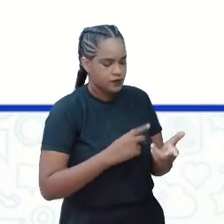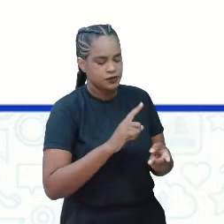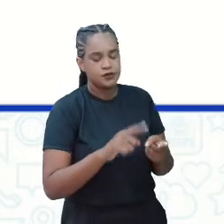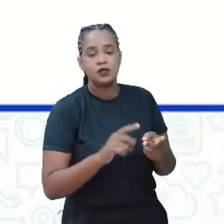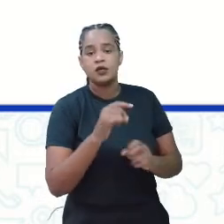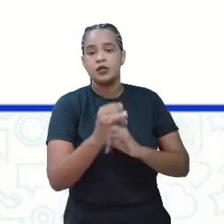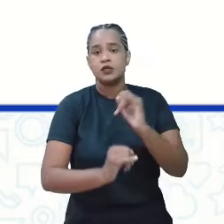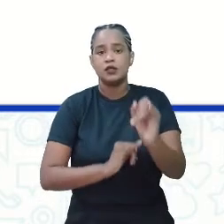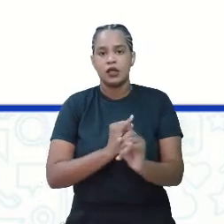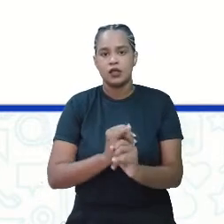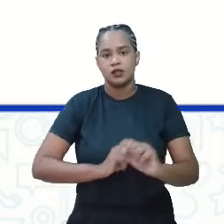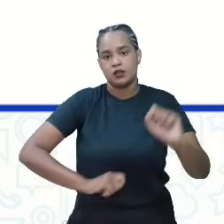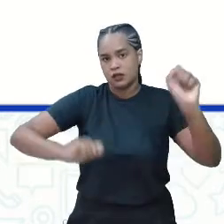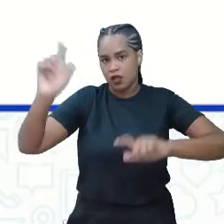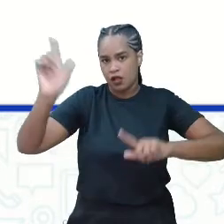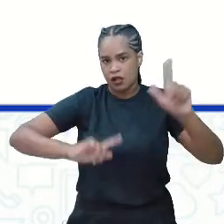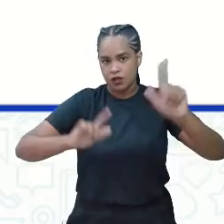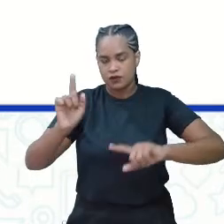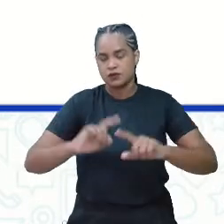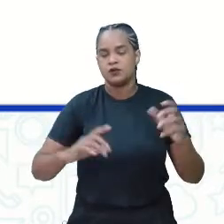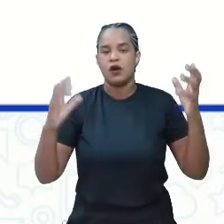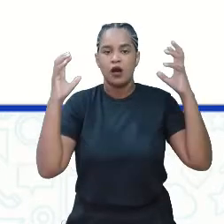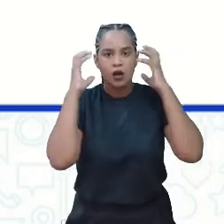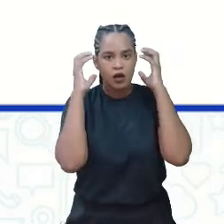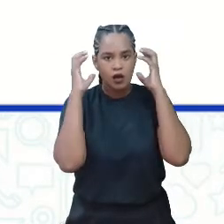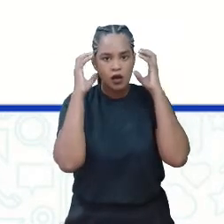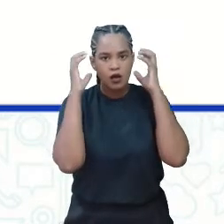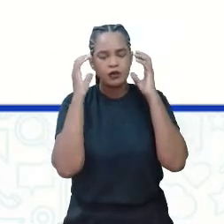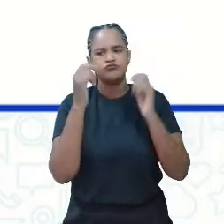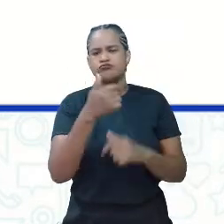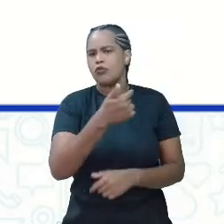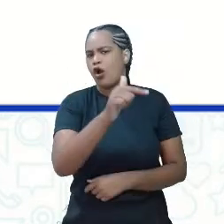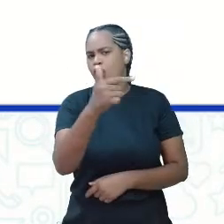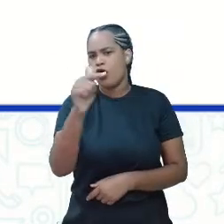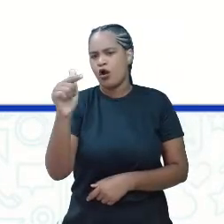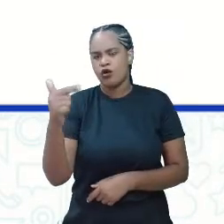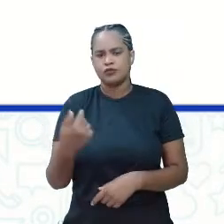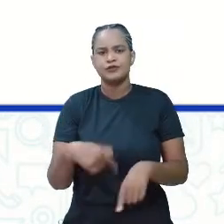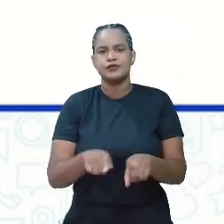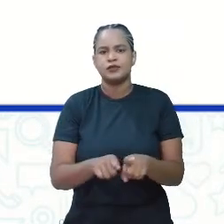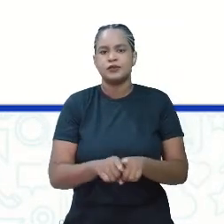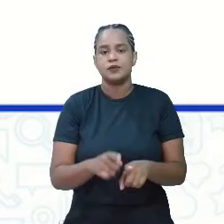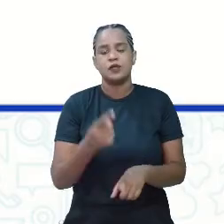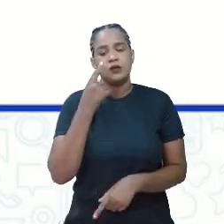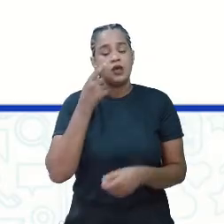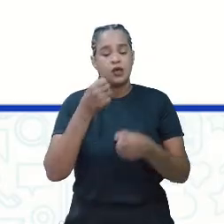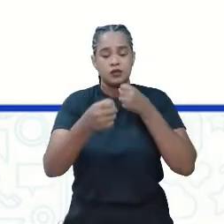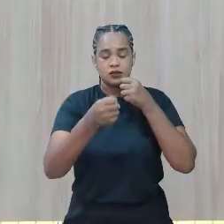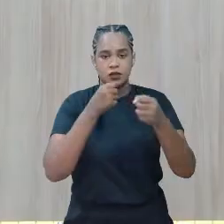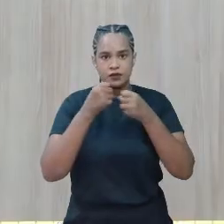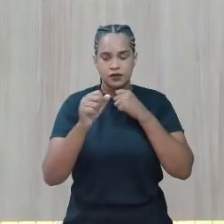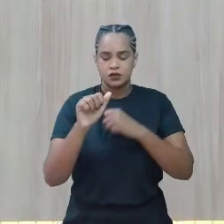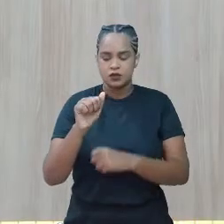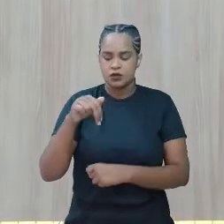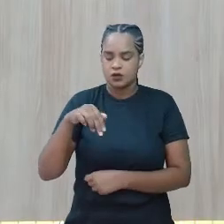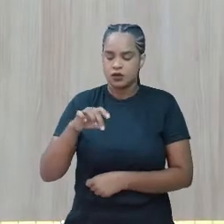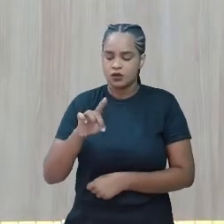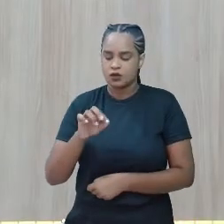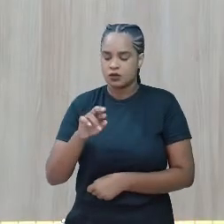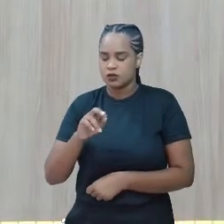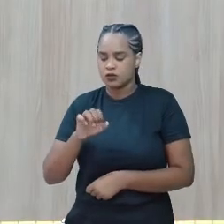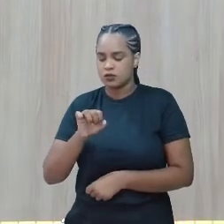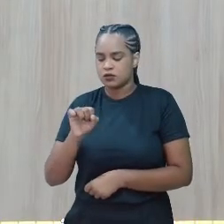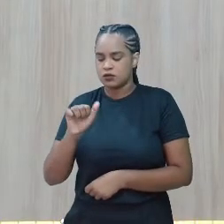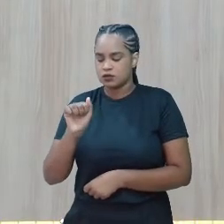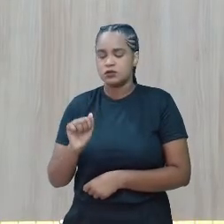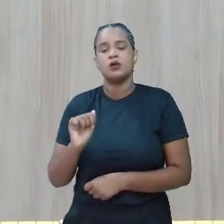internet, televisão, rádio, dentre outros. Então, essa entrevista que a Andresa vai fazer com